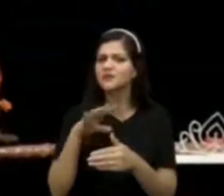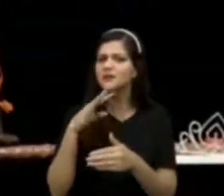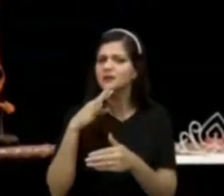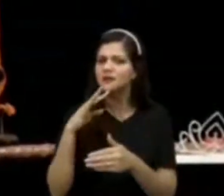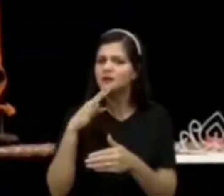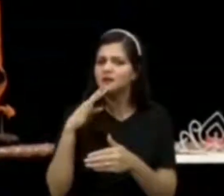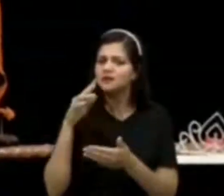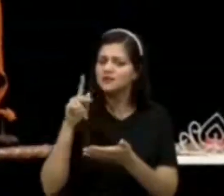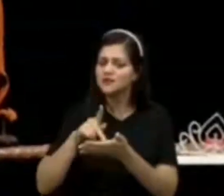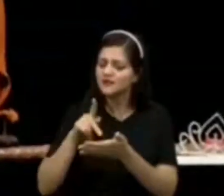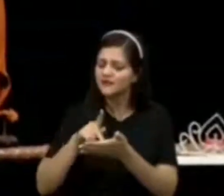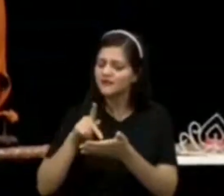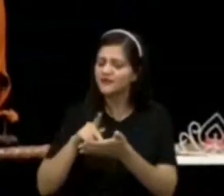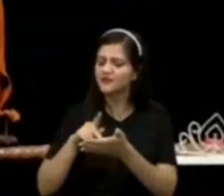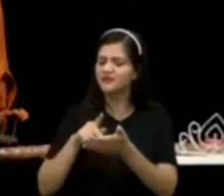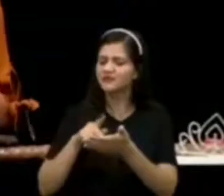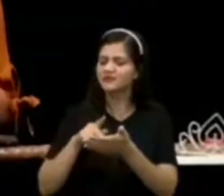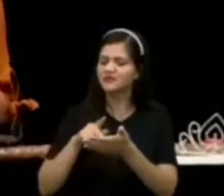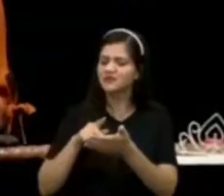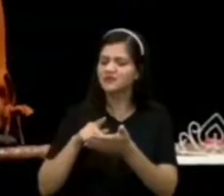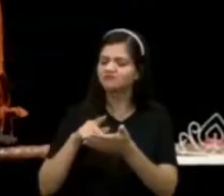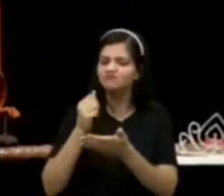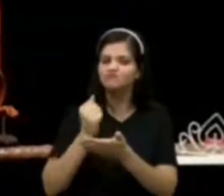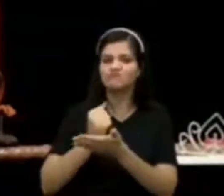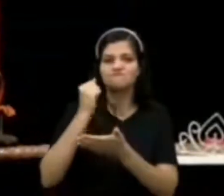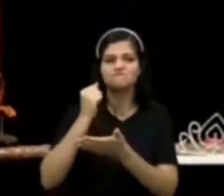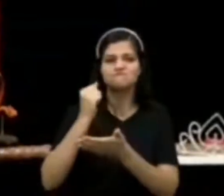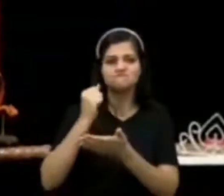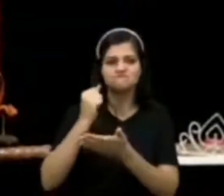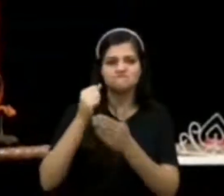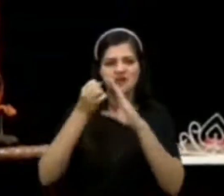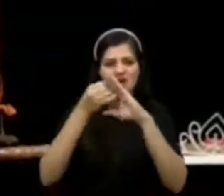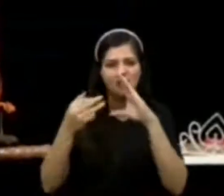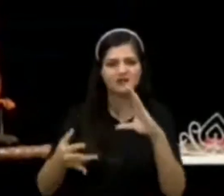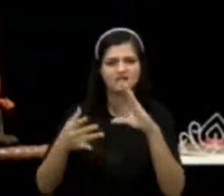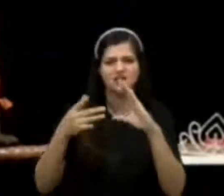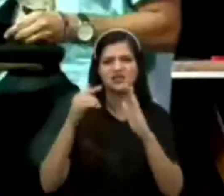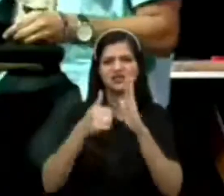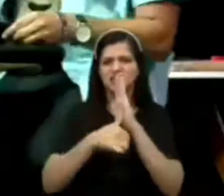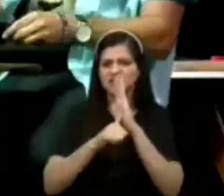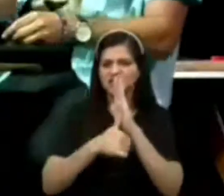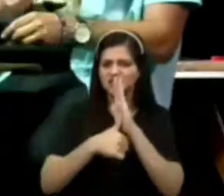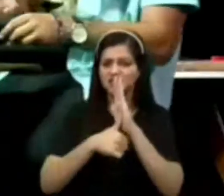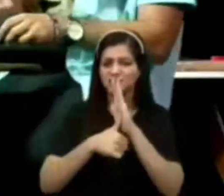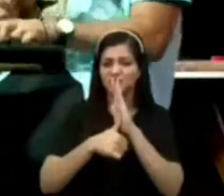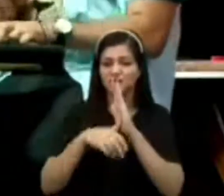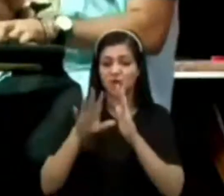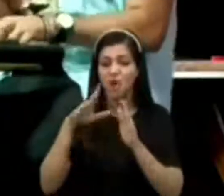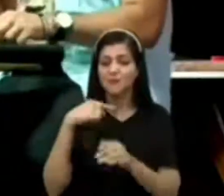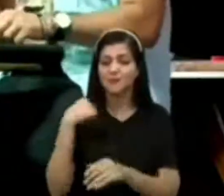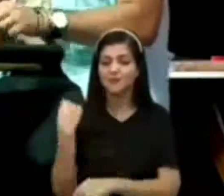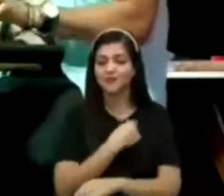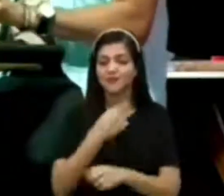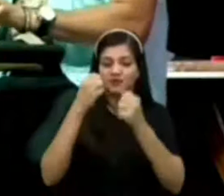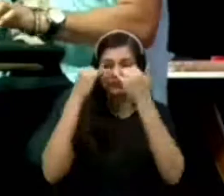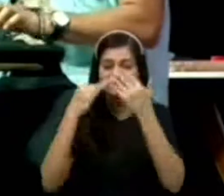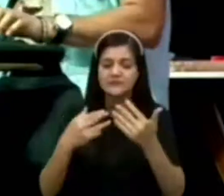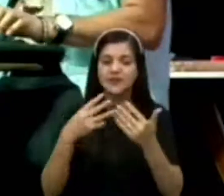conhecermos essa verdadeira identidade? Olha, a Bíblia fala muitas coisas, mas nós vamos falar de quatro.